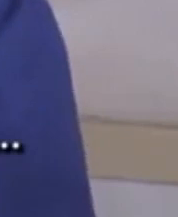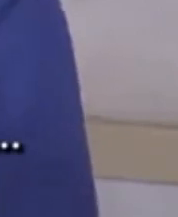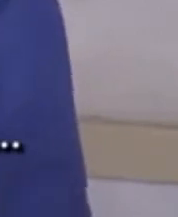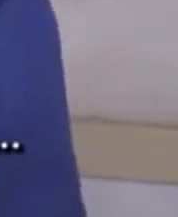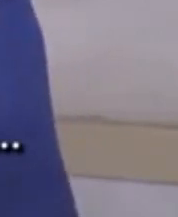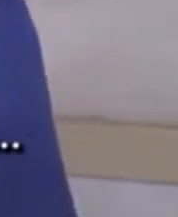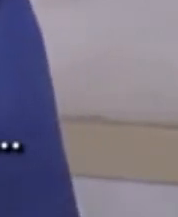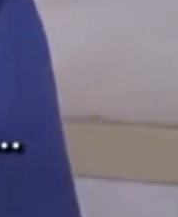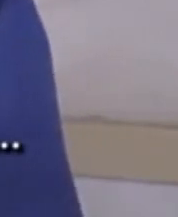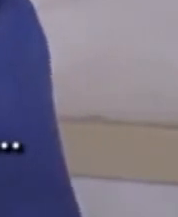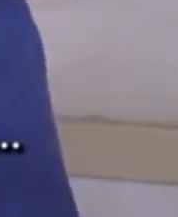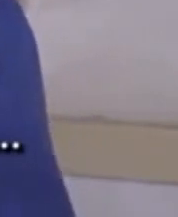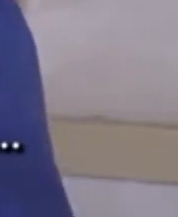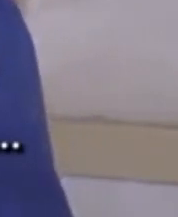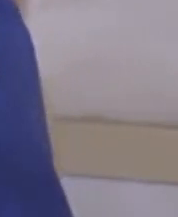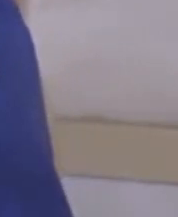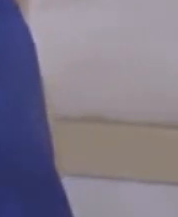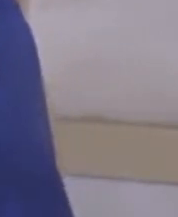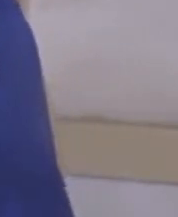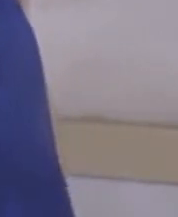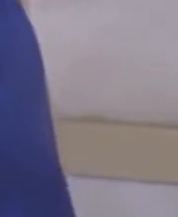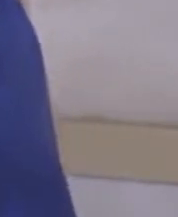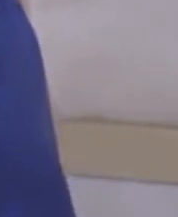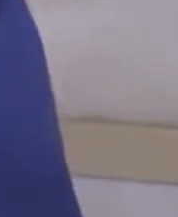nuestra artillería estaba casi que